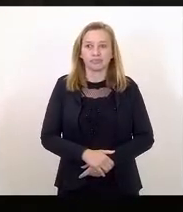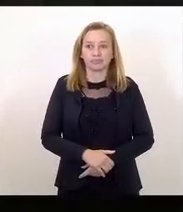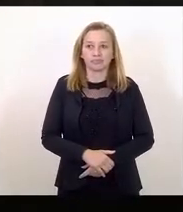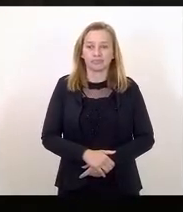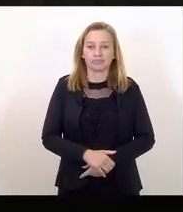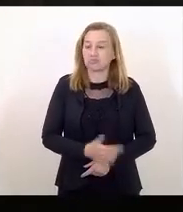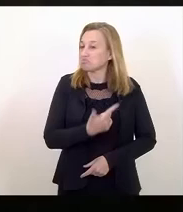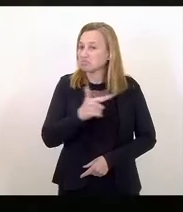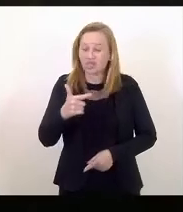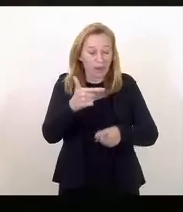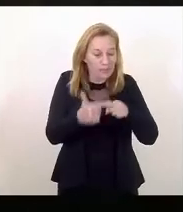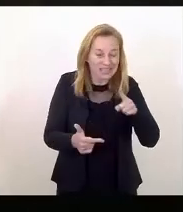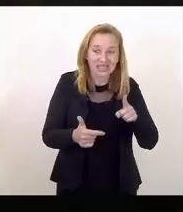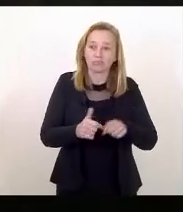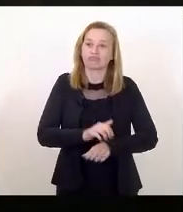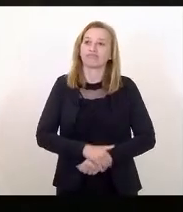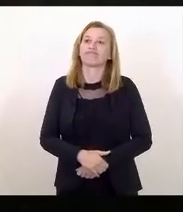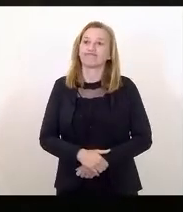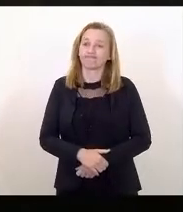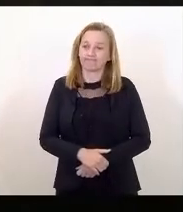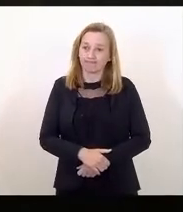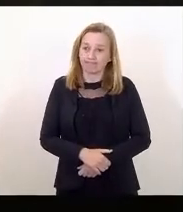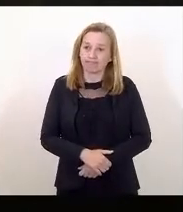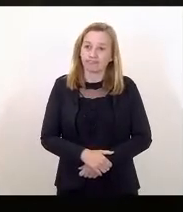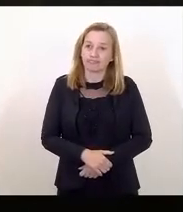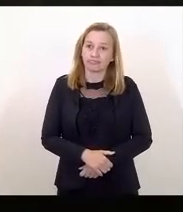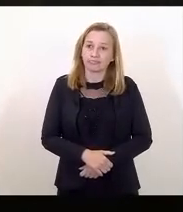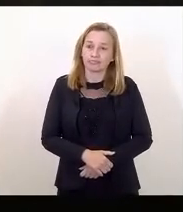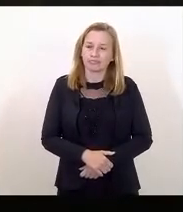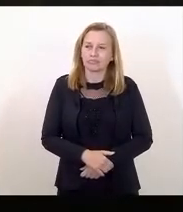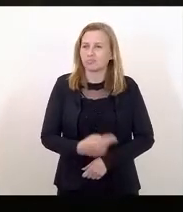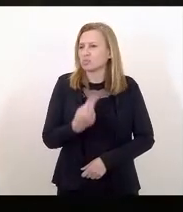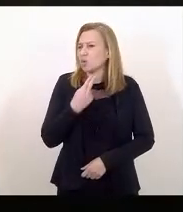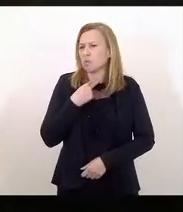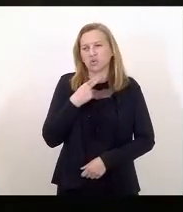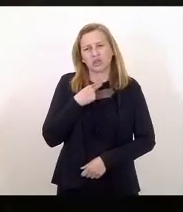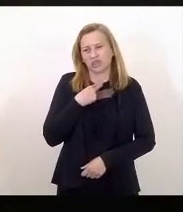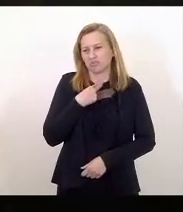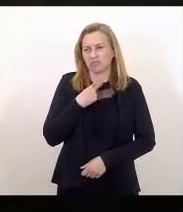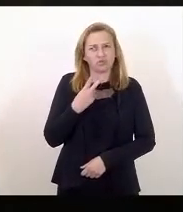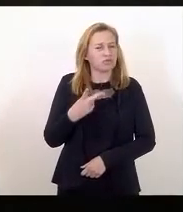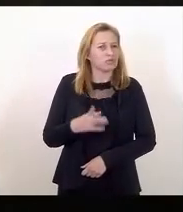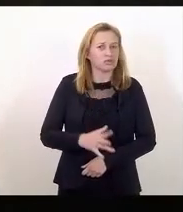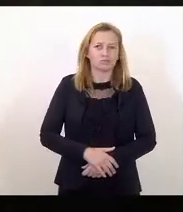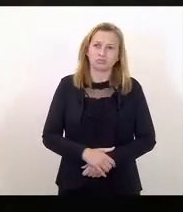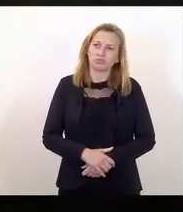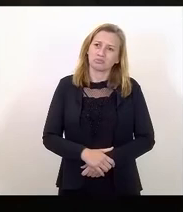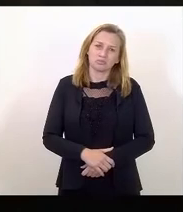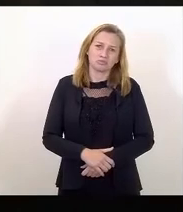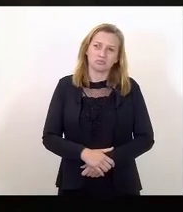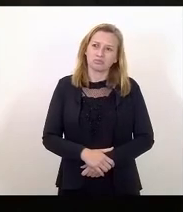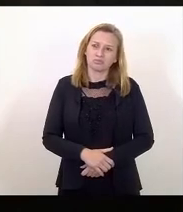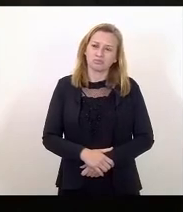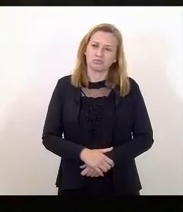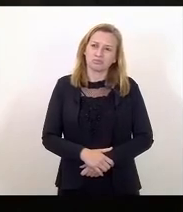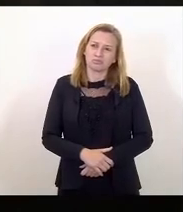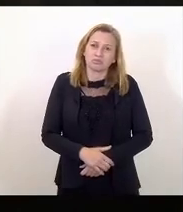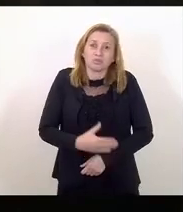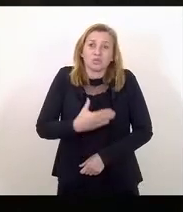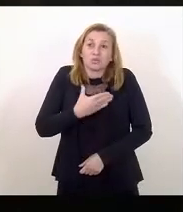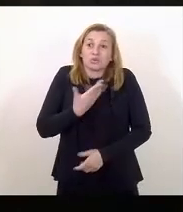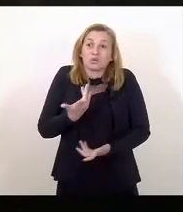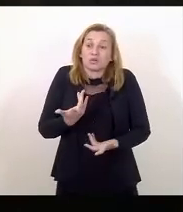Não teríamos a metade. E nós não pudemos de forma alguma. Quer dizer, um crime